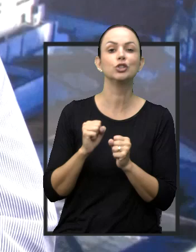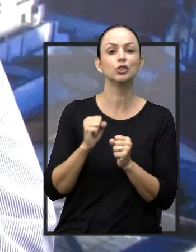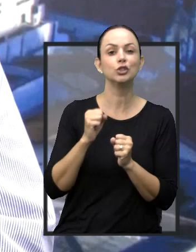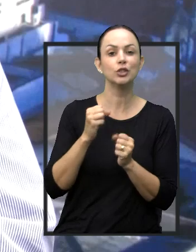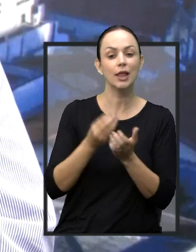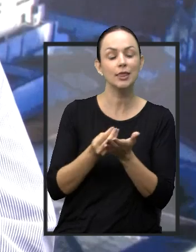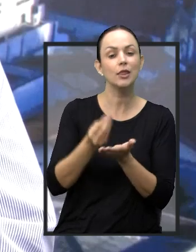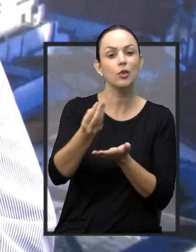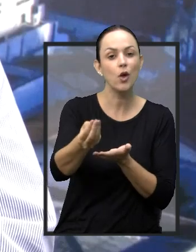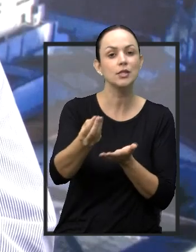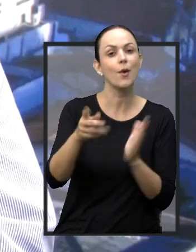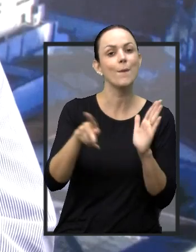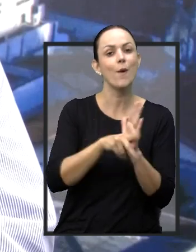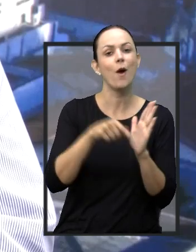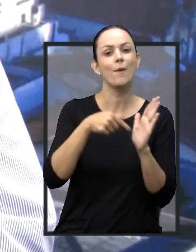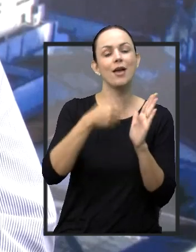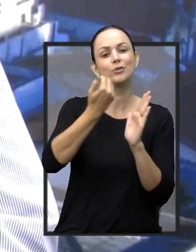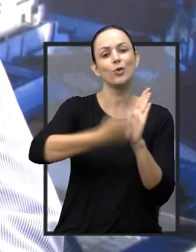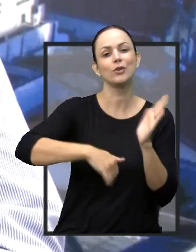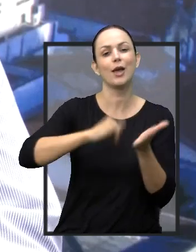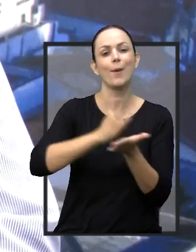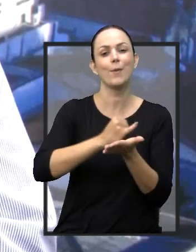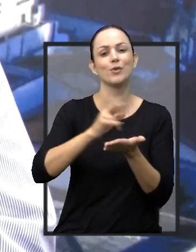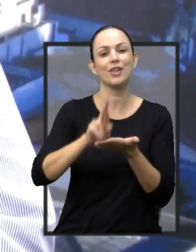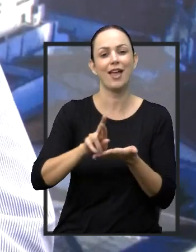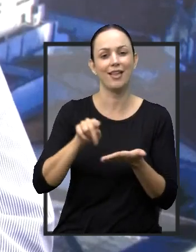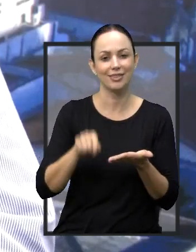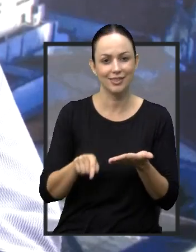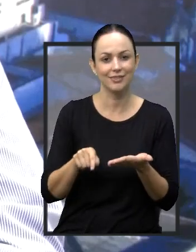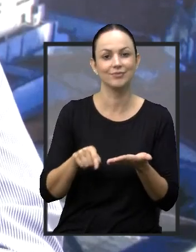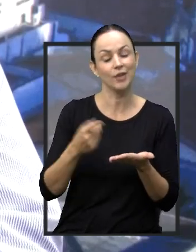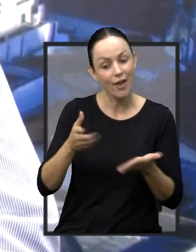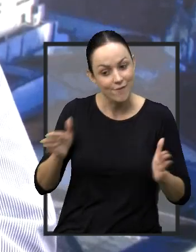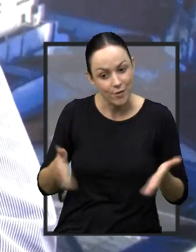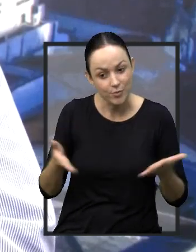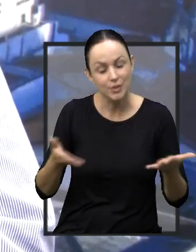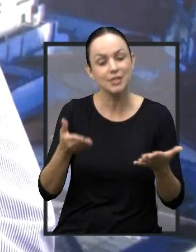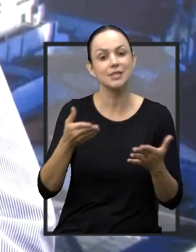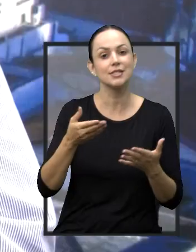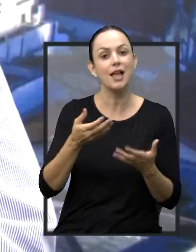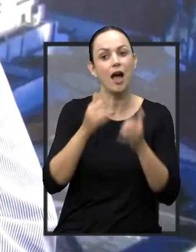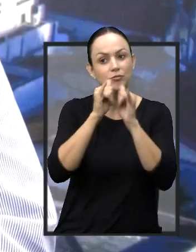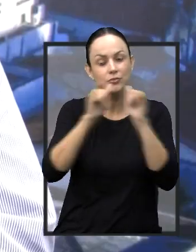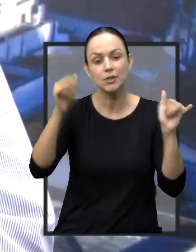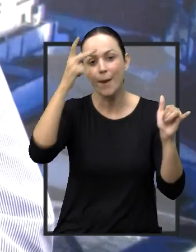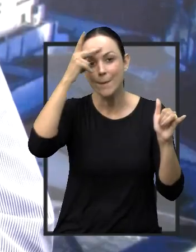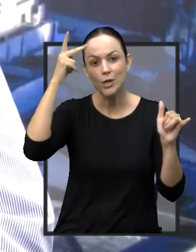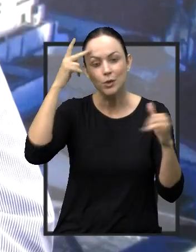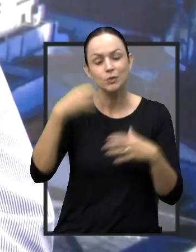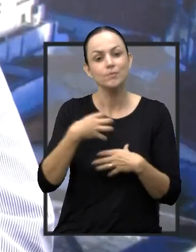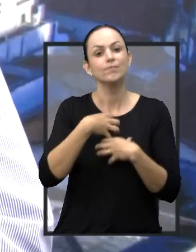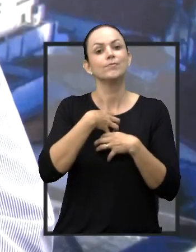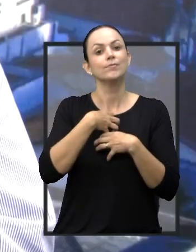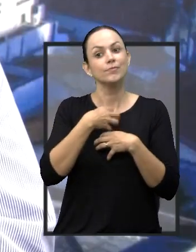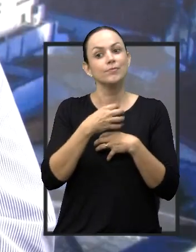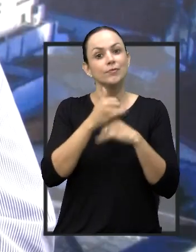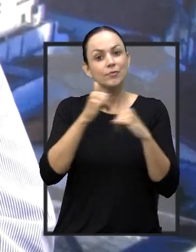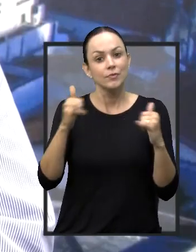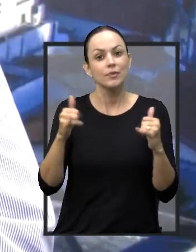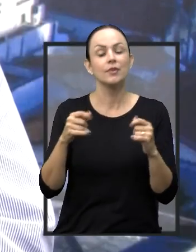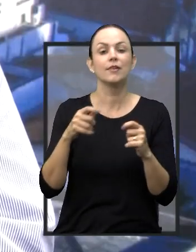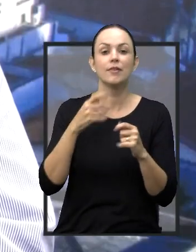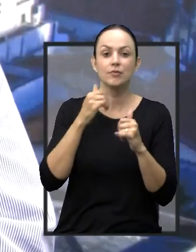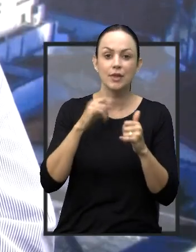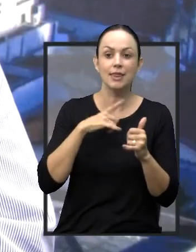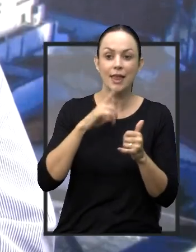doações, né, do imposto de renda. Então, fomentar isso, né, sensibilizar as pessoas que ainda estão para fazer a declaração e têm imposto a